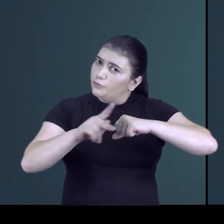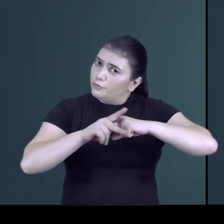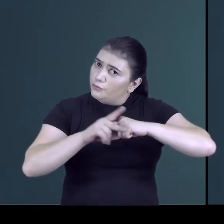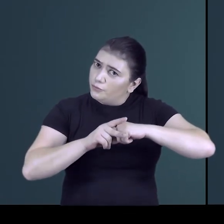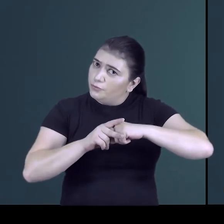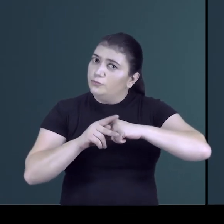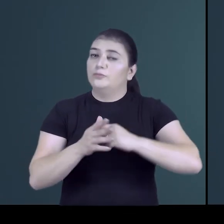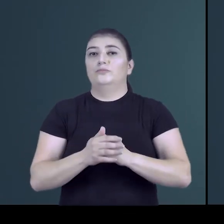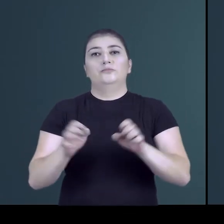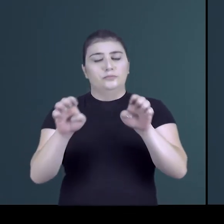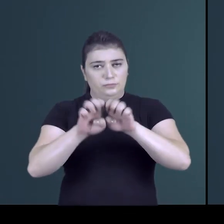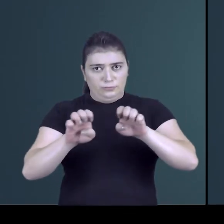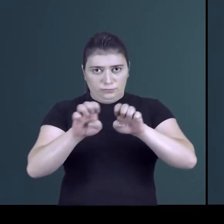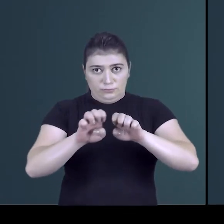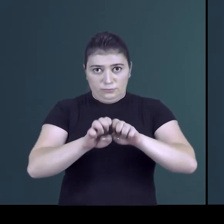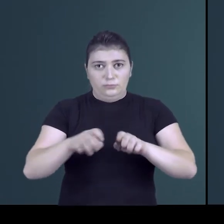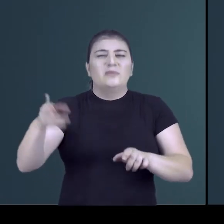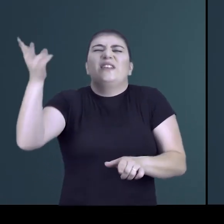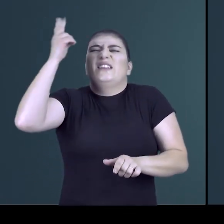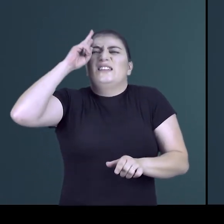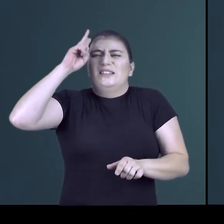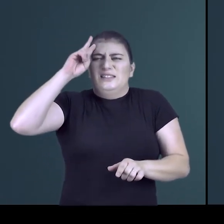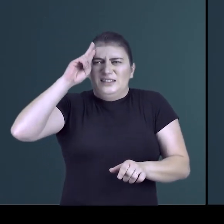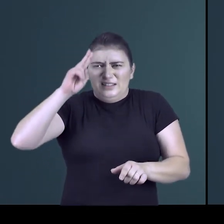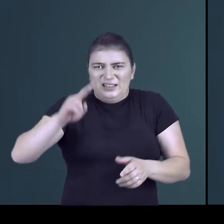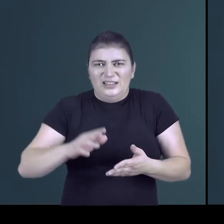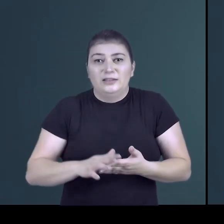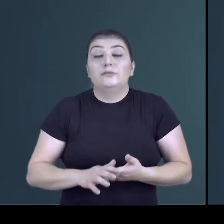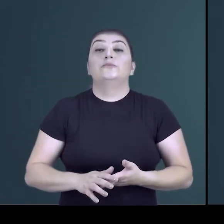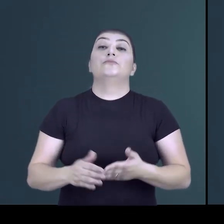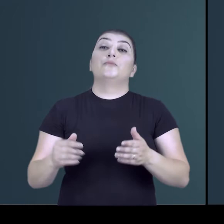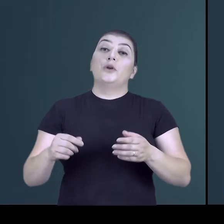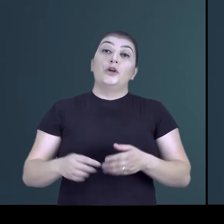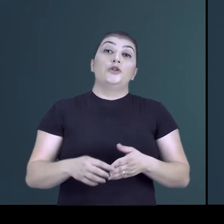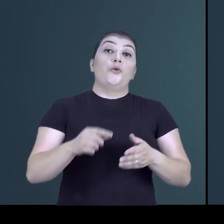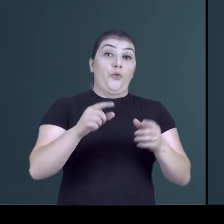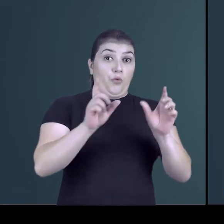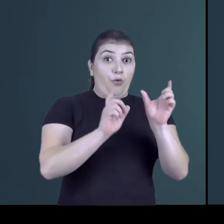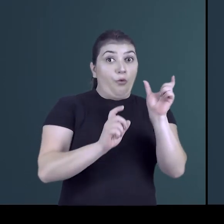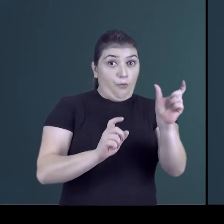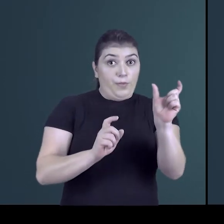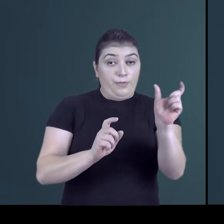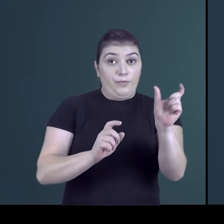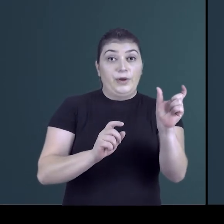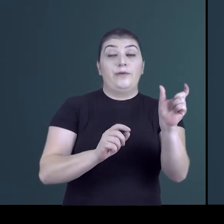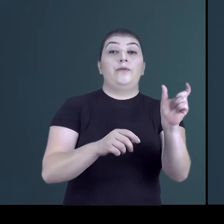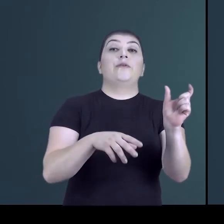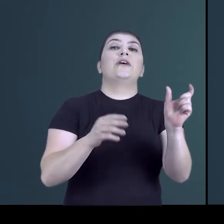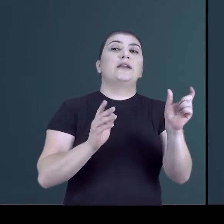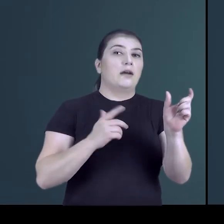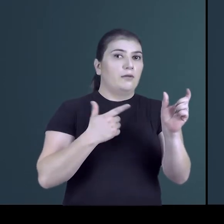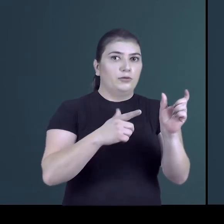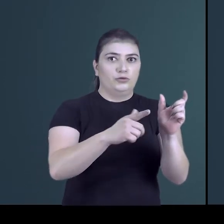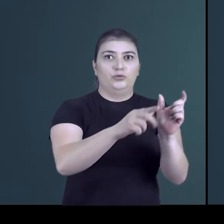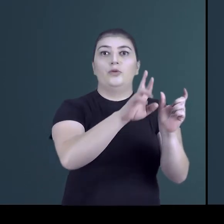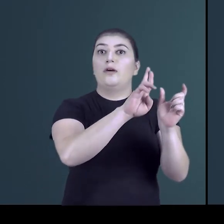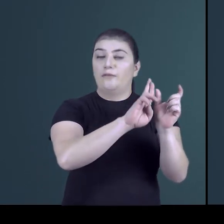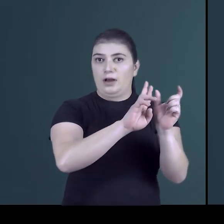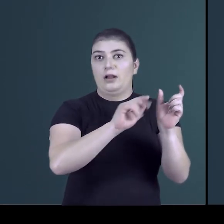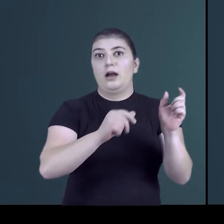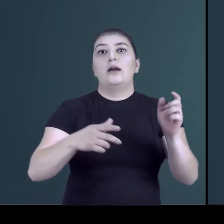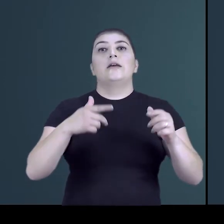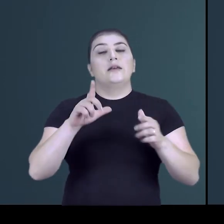dessa estrutura. Lembrando sempre, mantendo a primeira parte no infinitivo e depois a